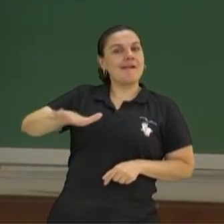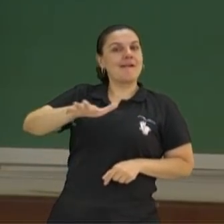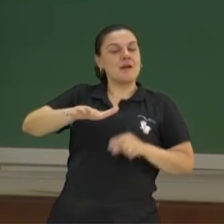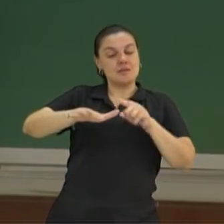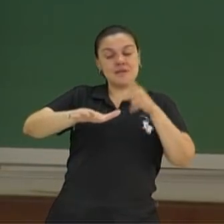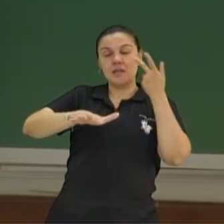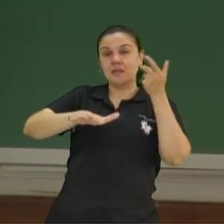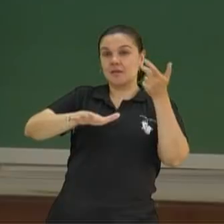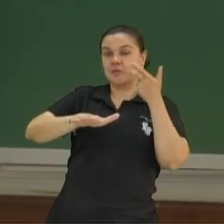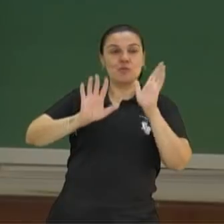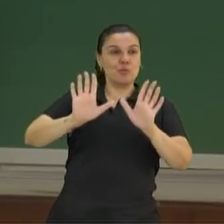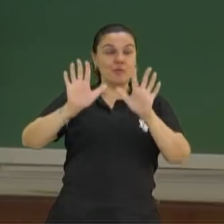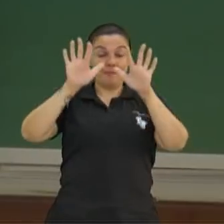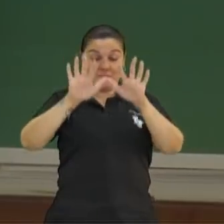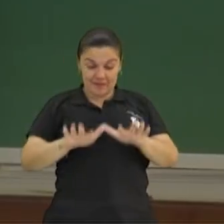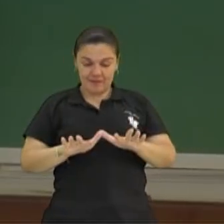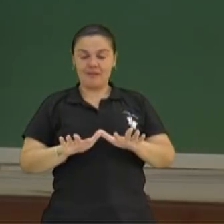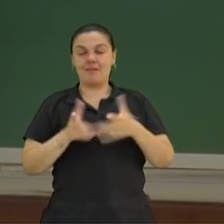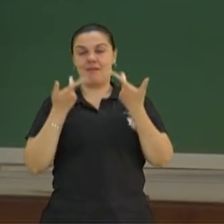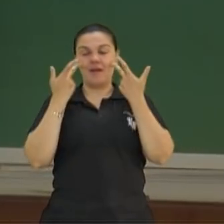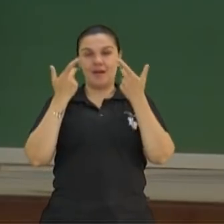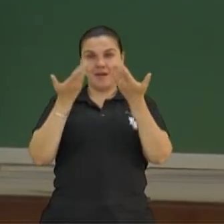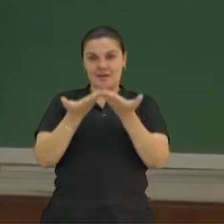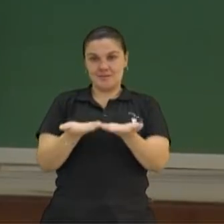na natureza não se encontram